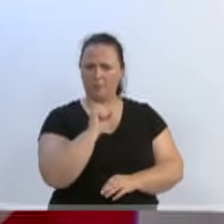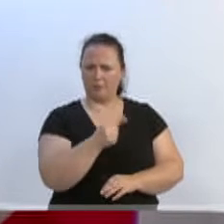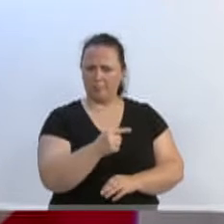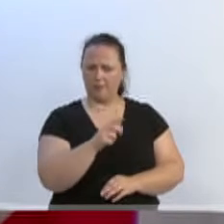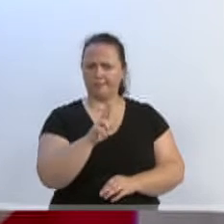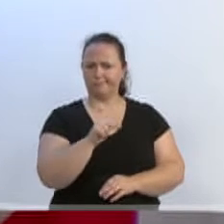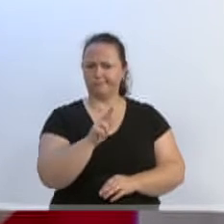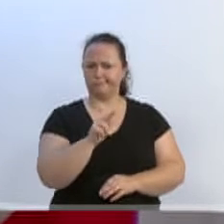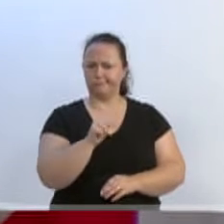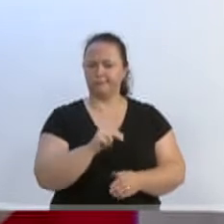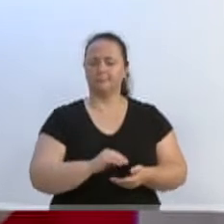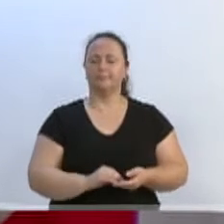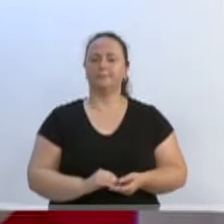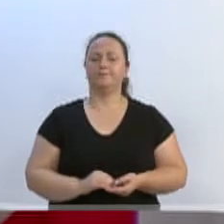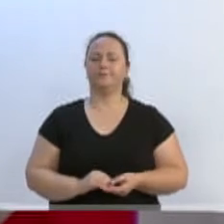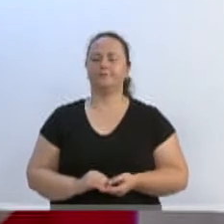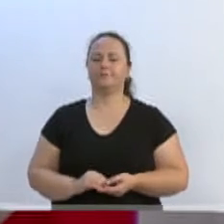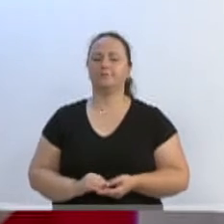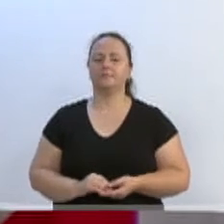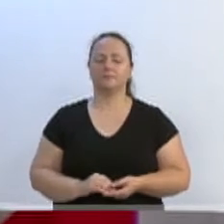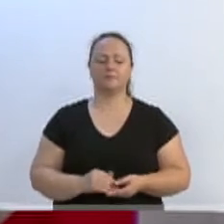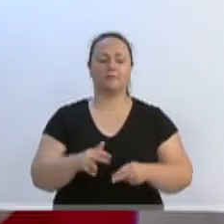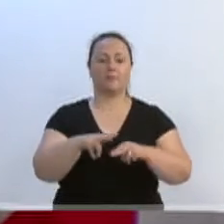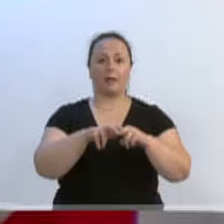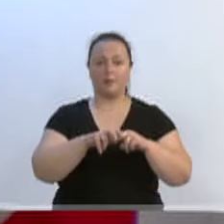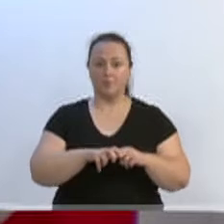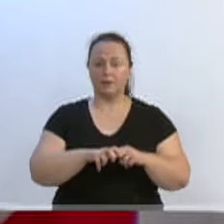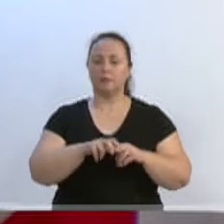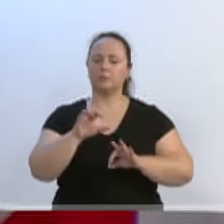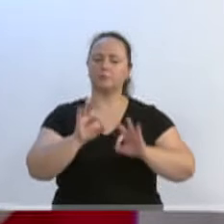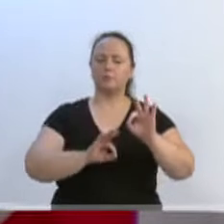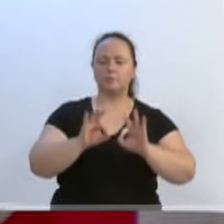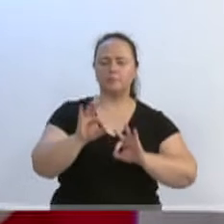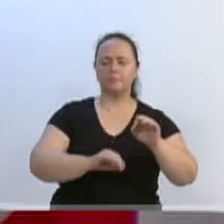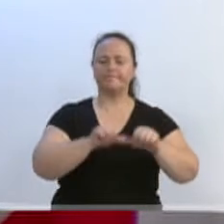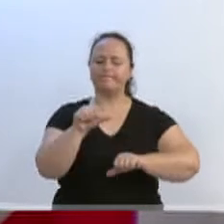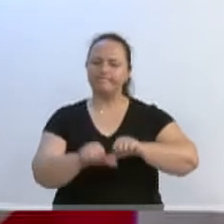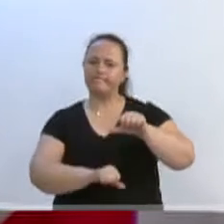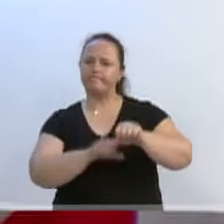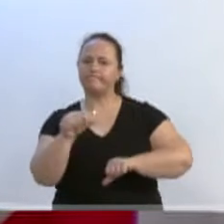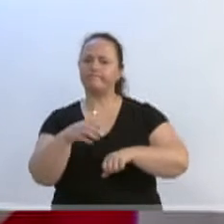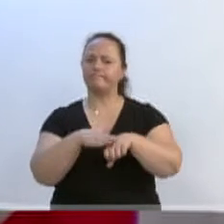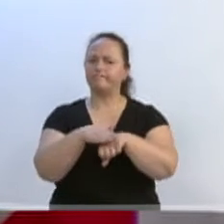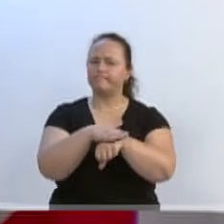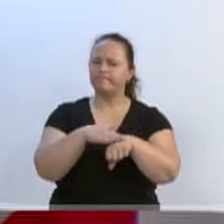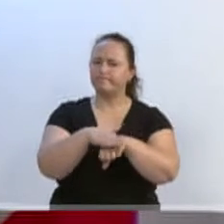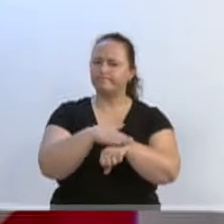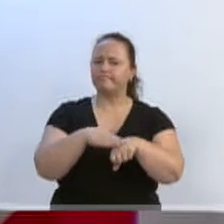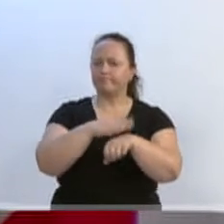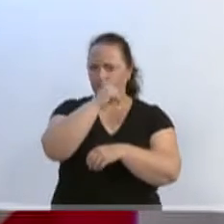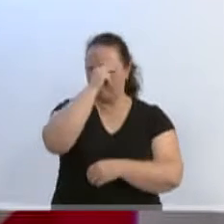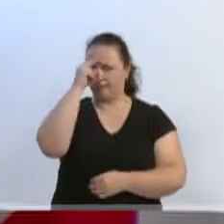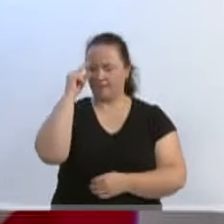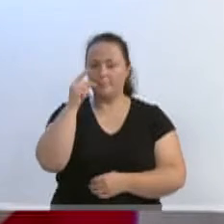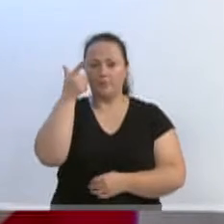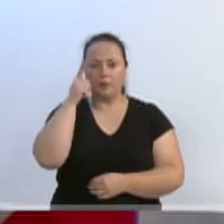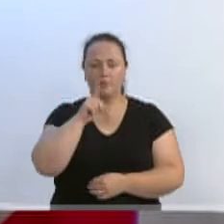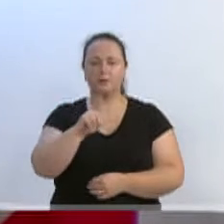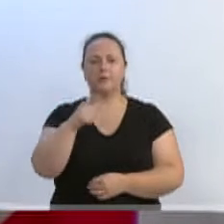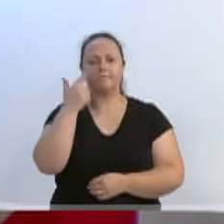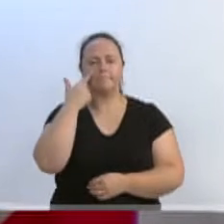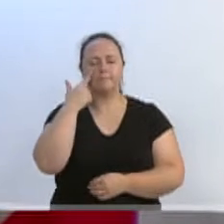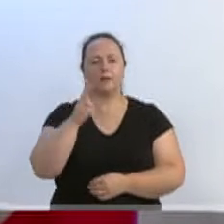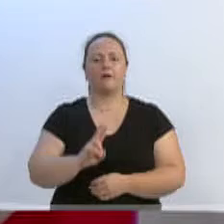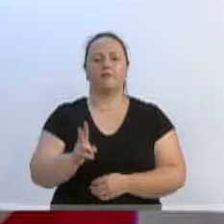nossa casa ao senhor vereador para que nós reformulamos essa lei conversamos com o executivo para que a gente chegue a um consenso do valor o